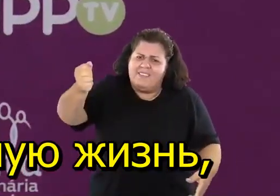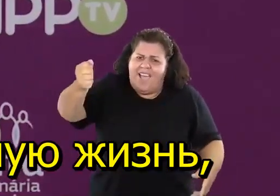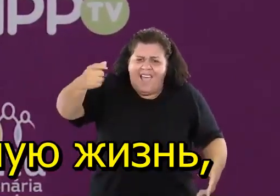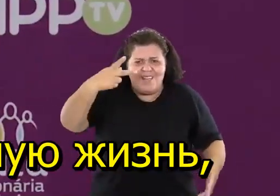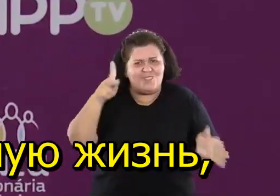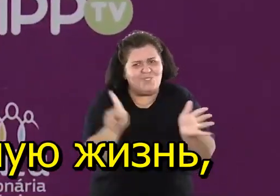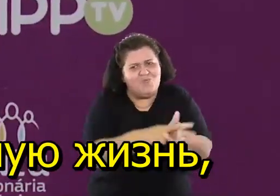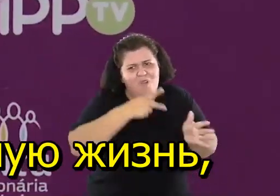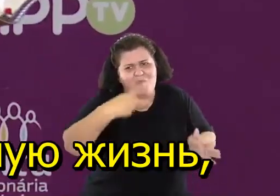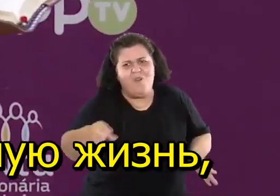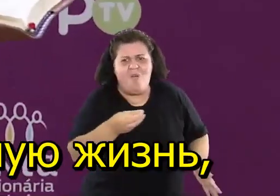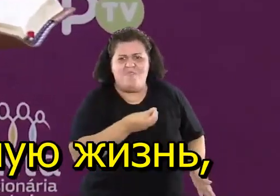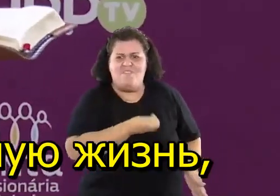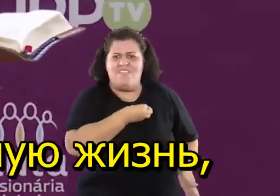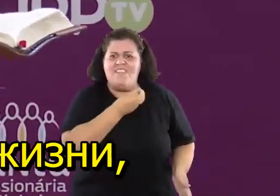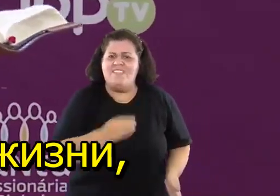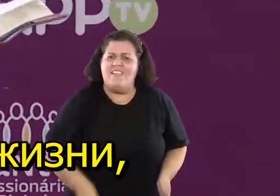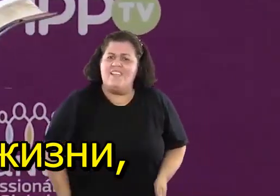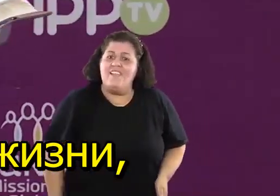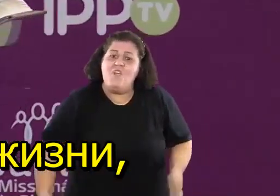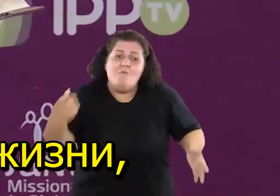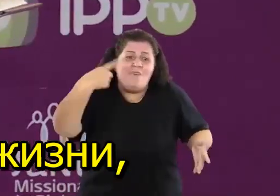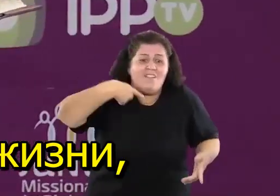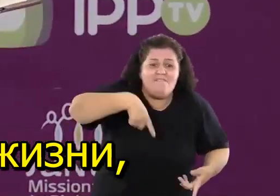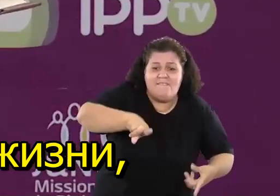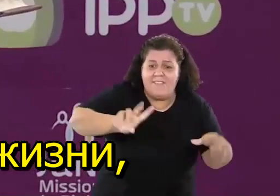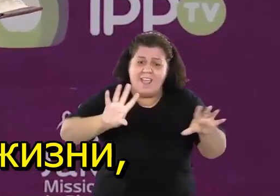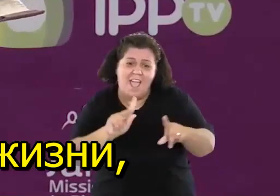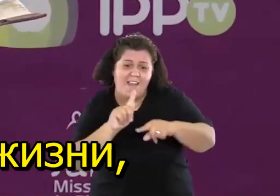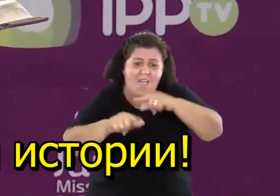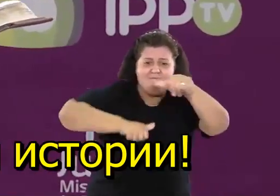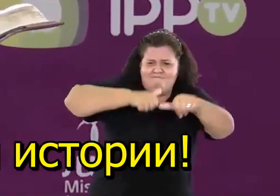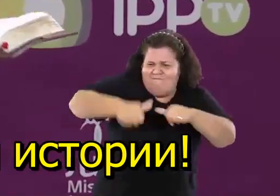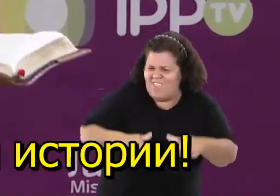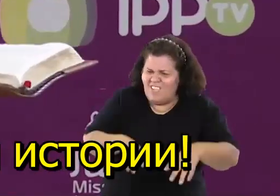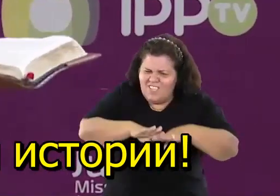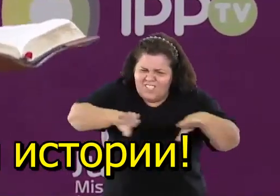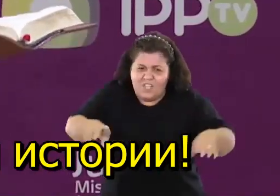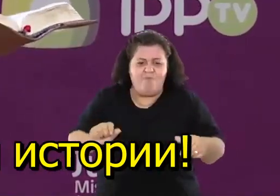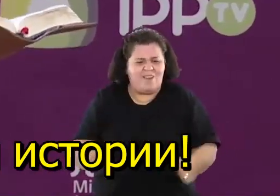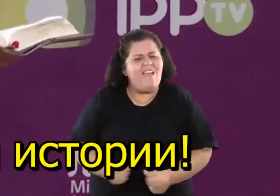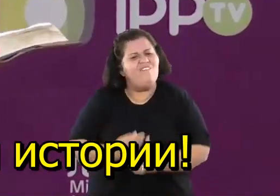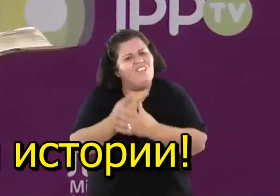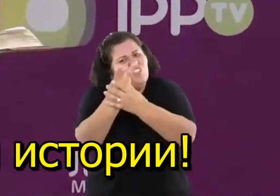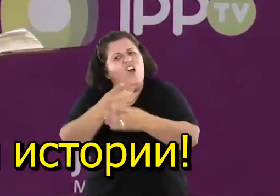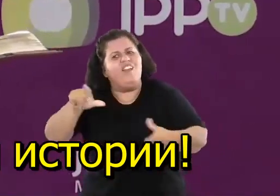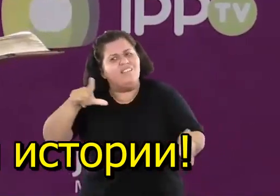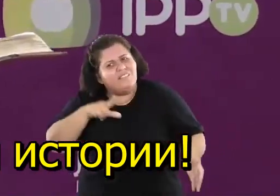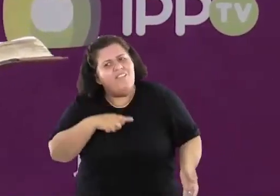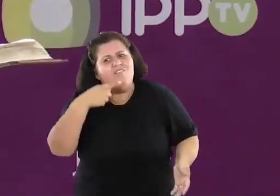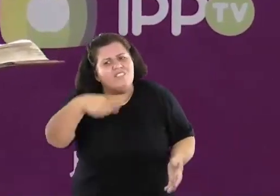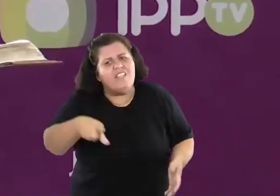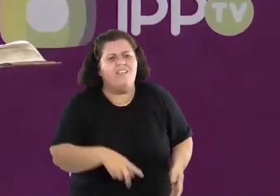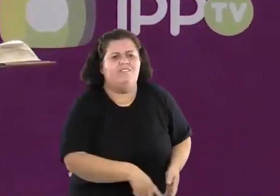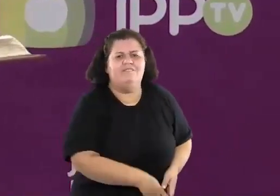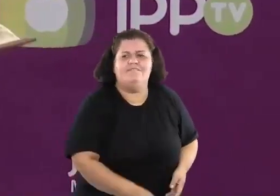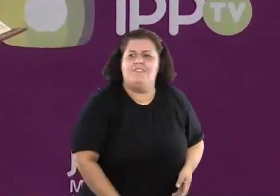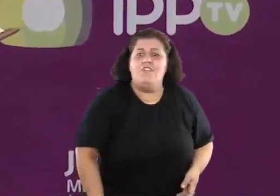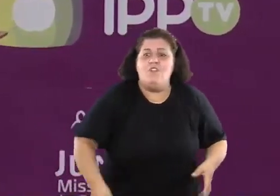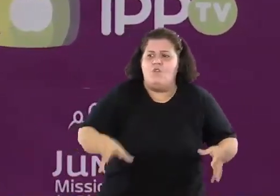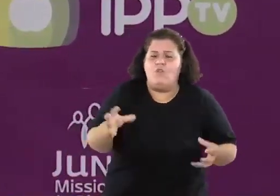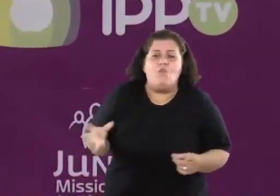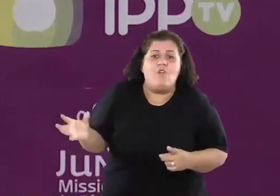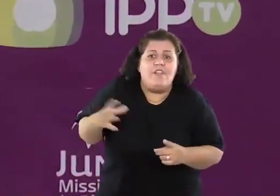cena do seu cotidiano, para virar a mesa da sua vida, para mudar o placar do jogo da sua história. Ele